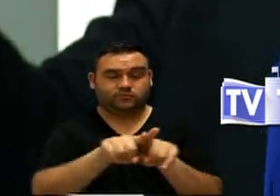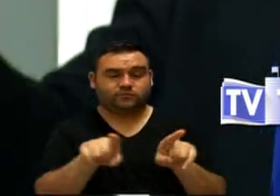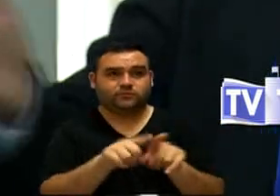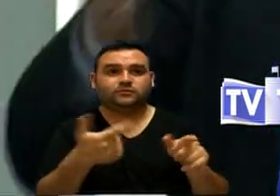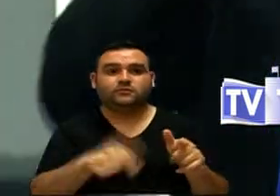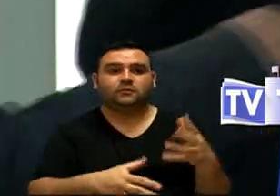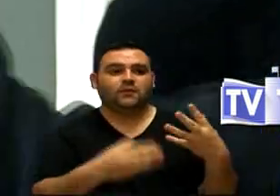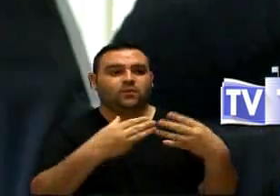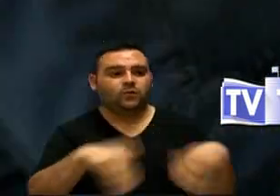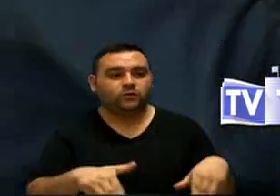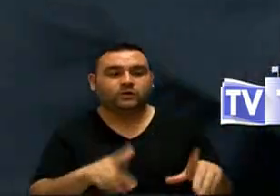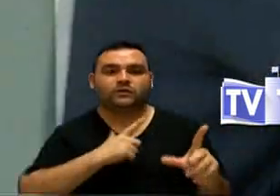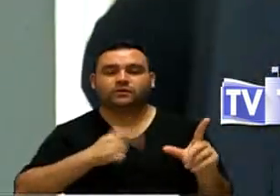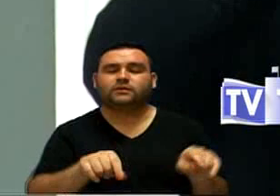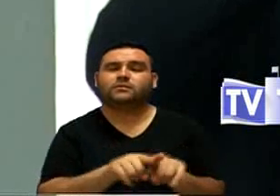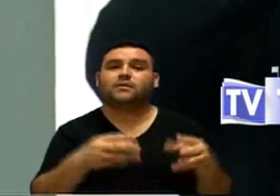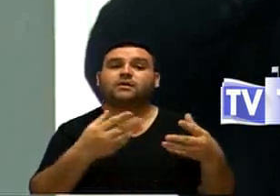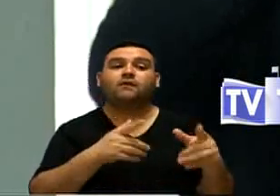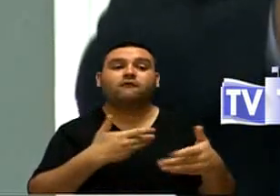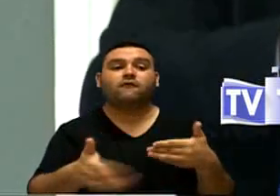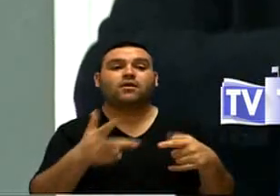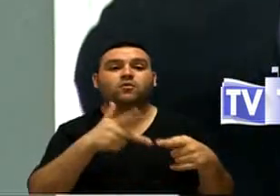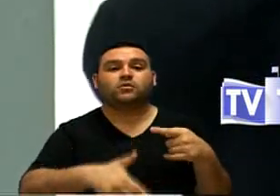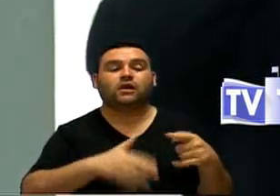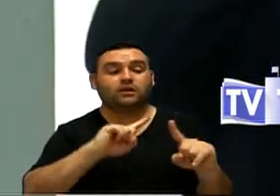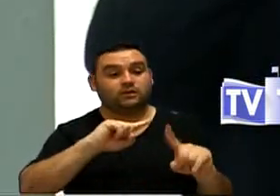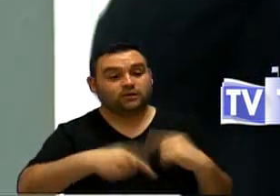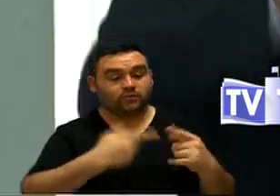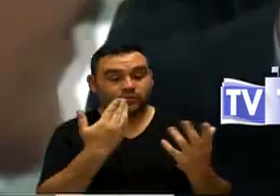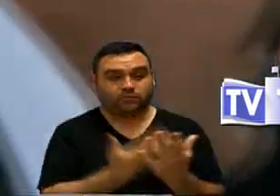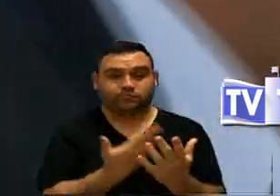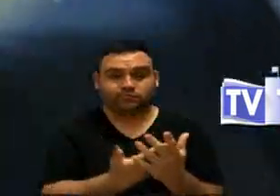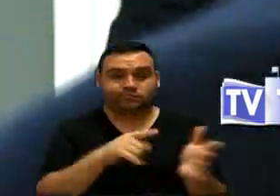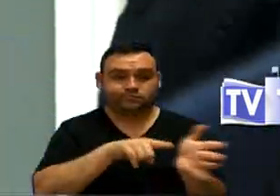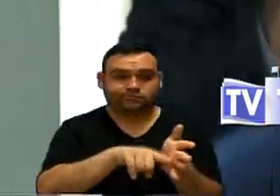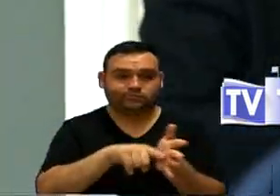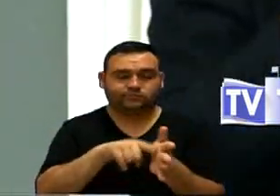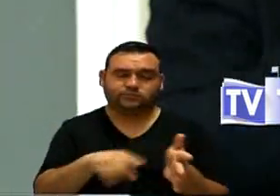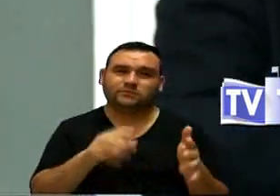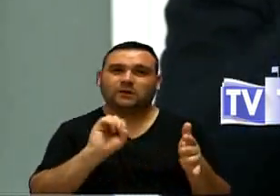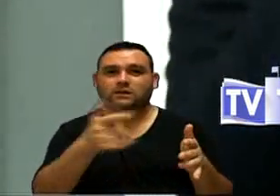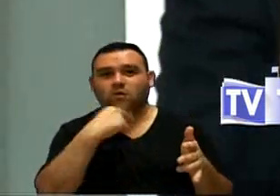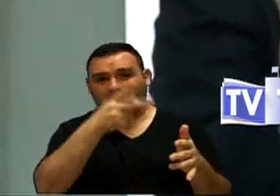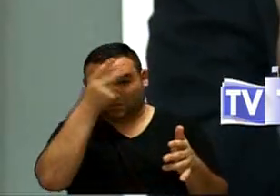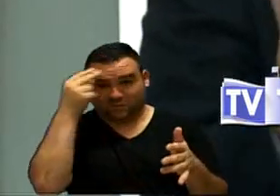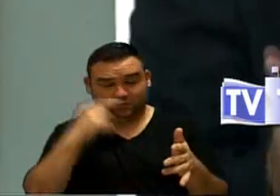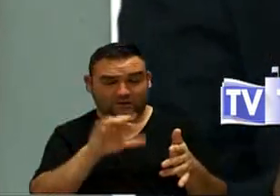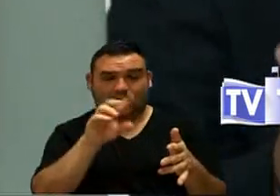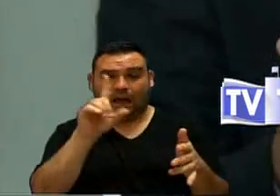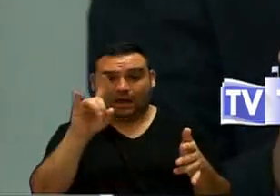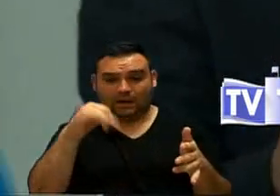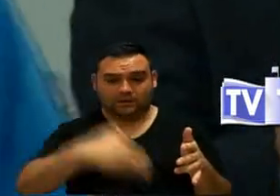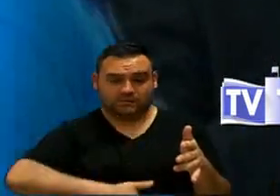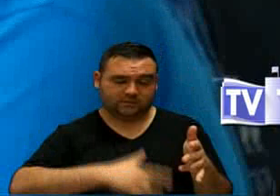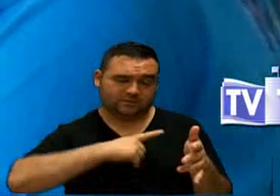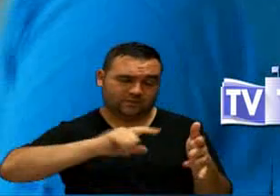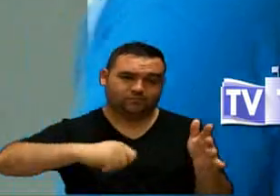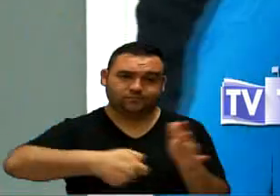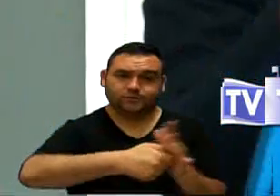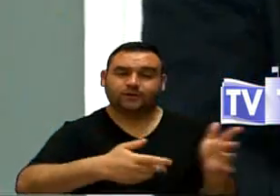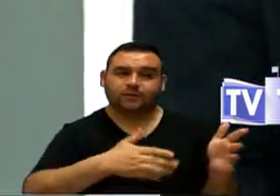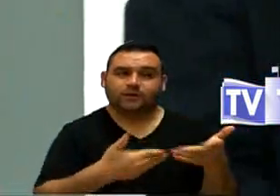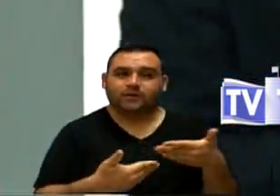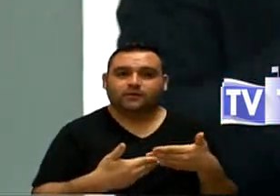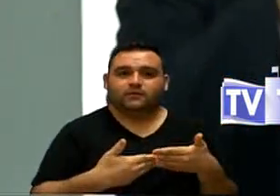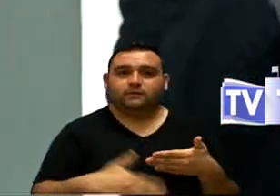ser prejudicado, só vai ser cortado depois que for avaliado. Se o prefeito entrar com a ADIM, né, ele